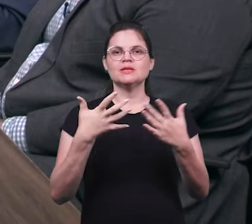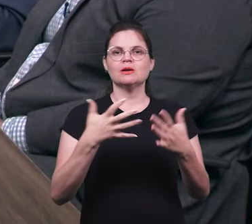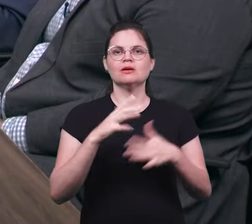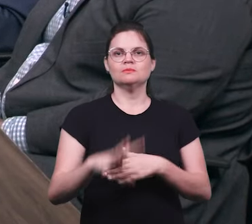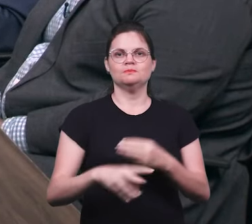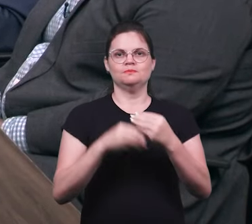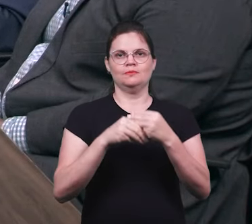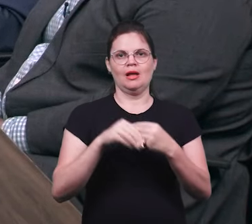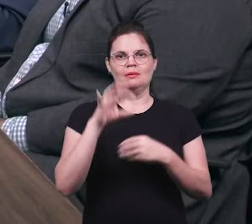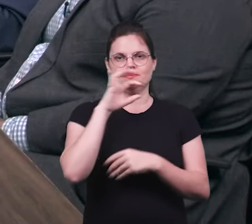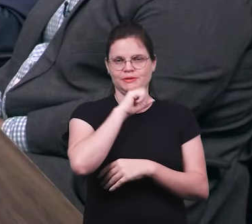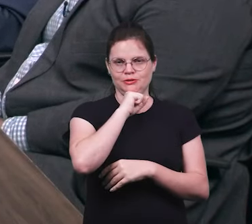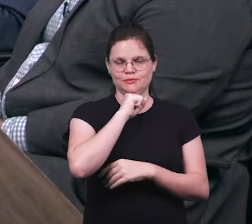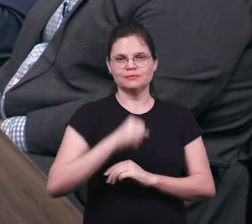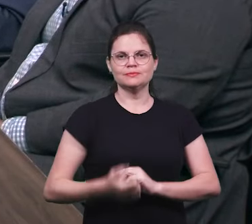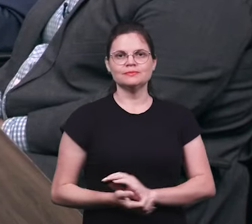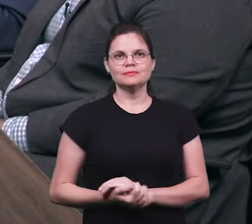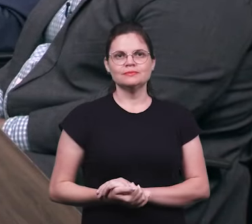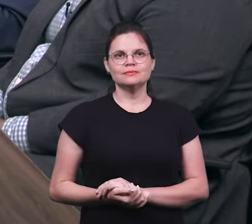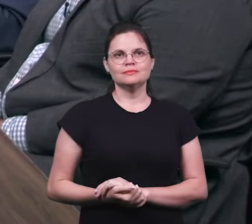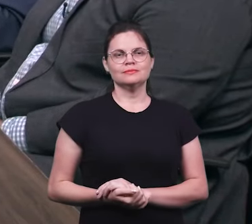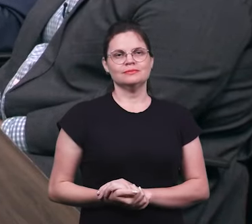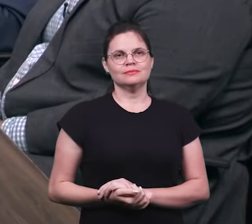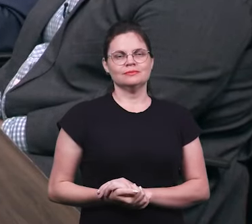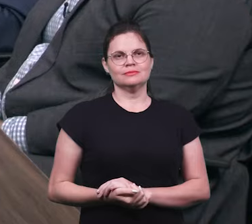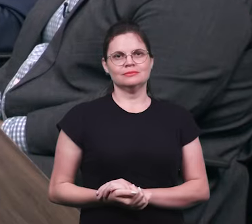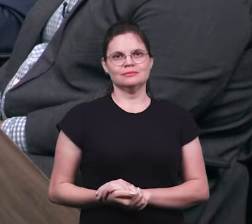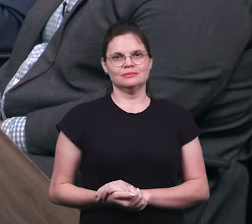eu queria fazer uma observação.